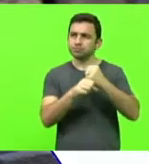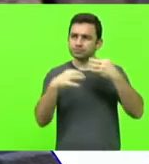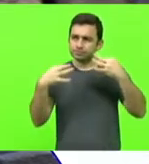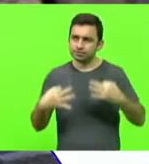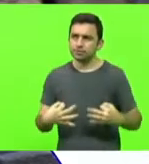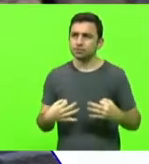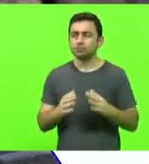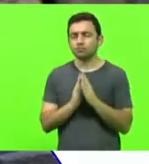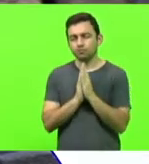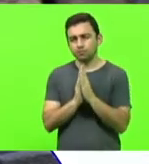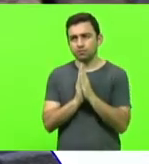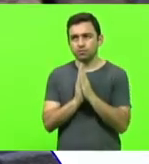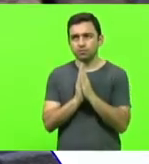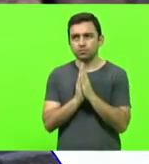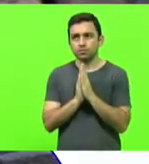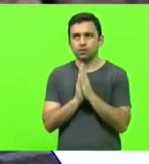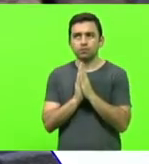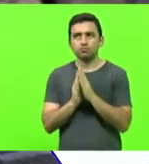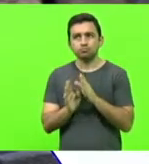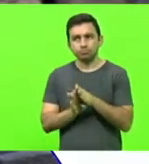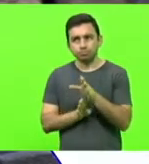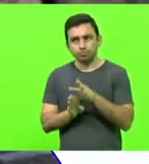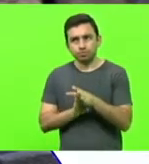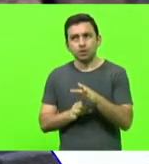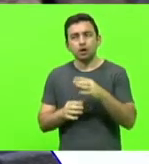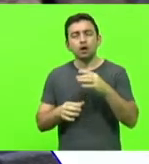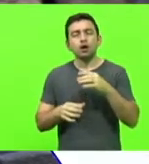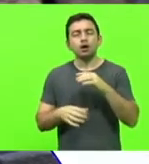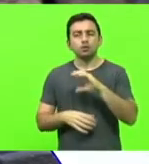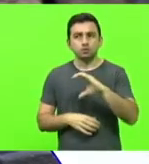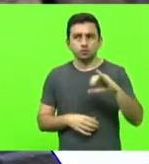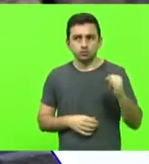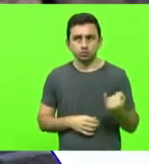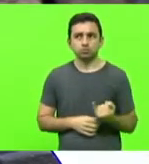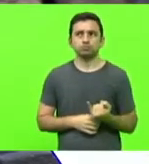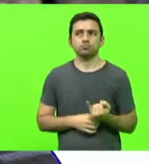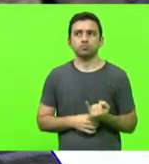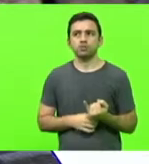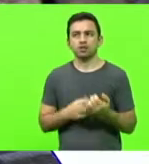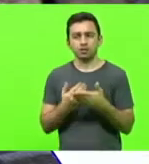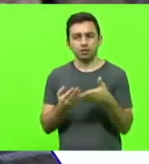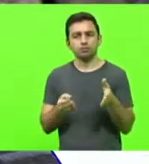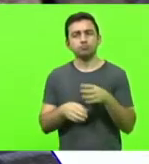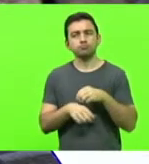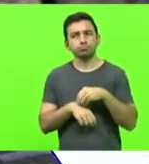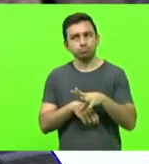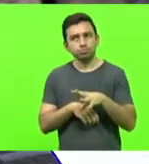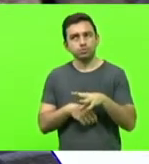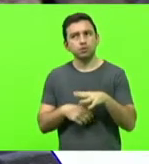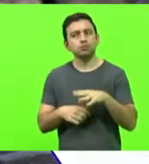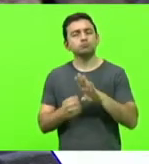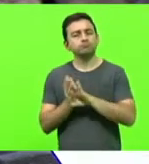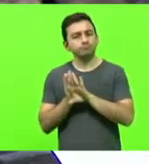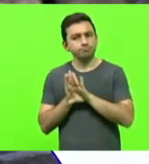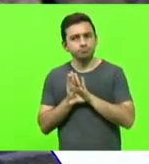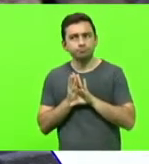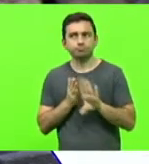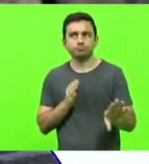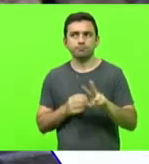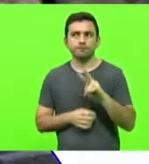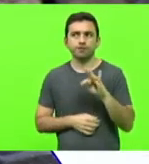peço que sigam a orientação da nossa Comissão de Constituição e Justiça, que orientou a rejeição do